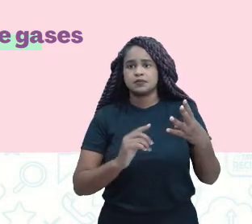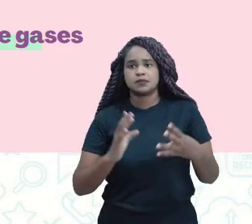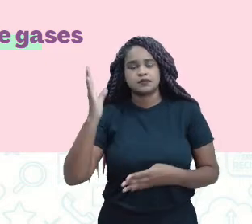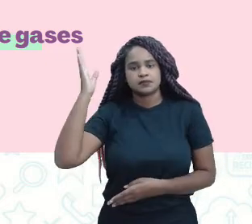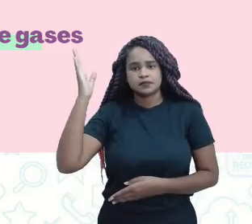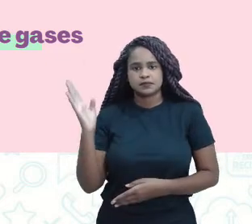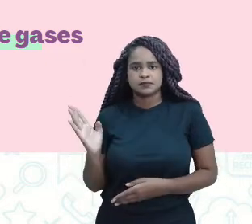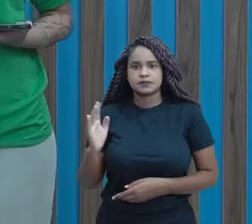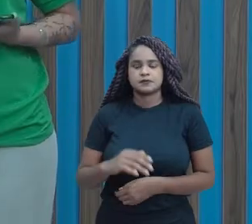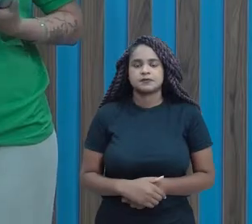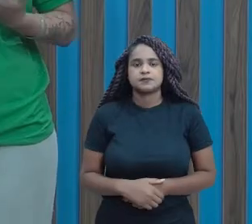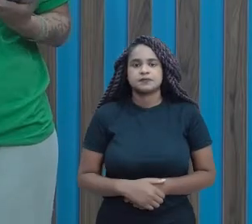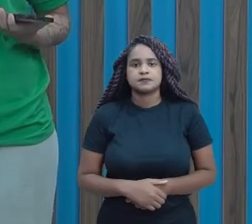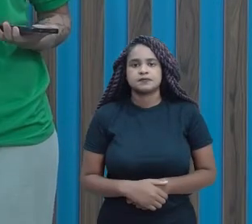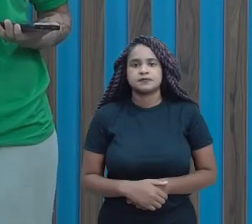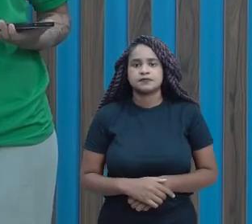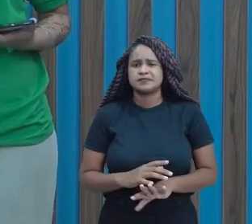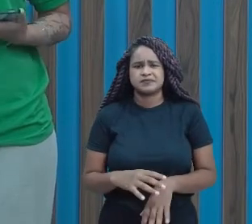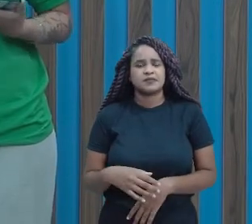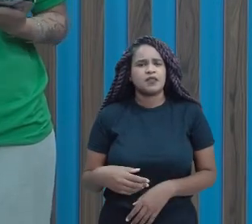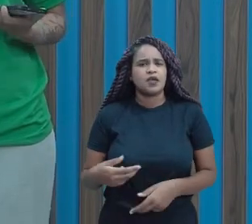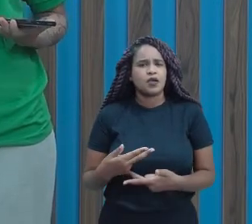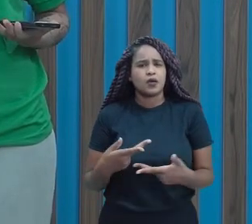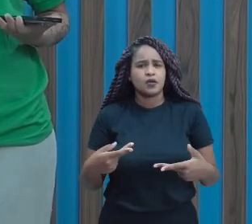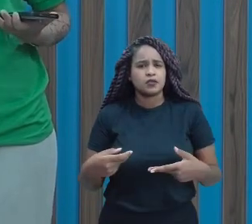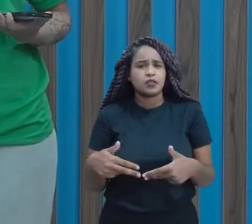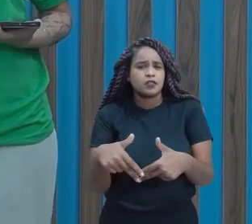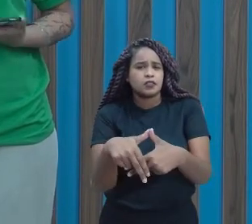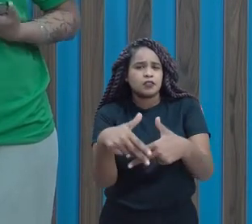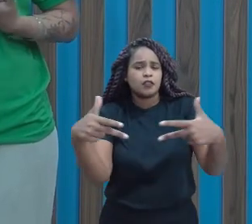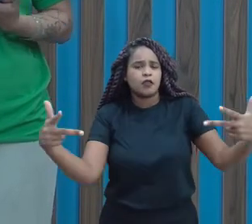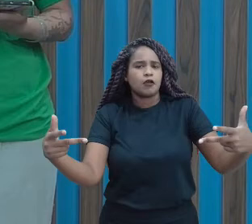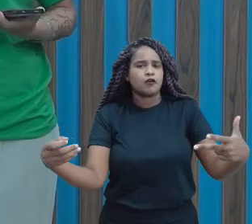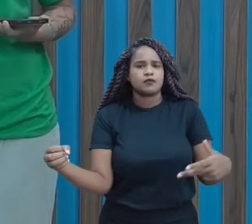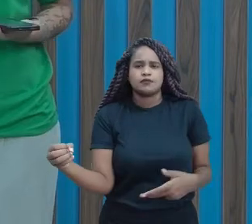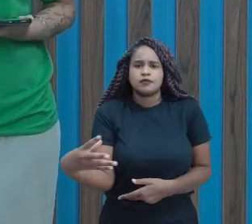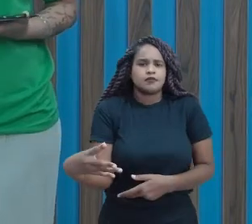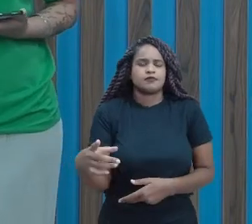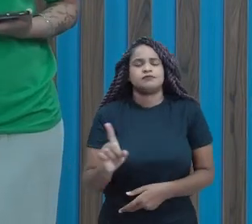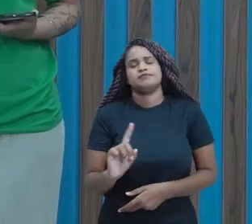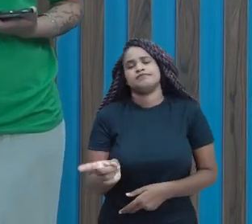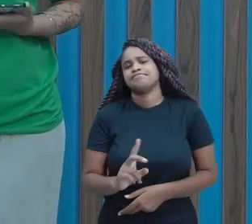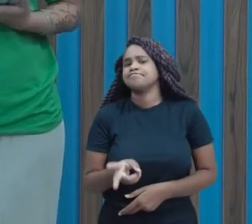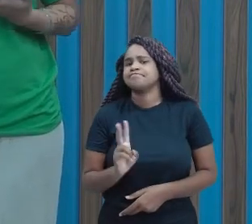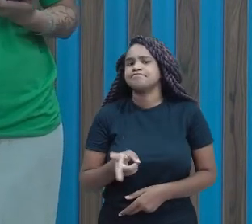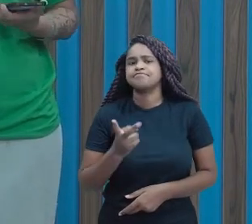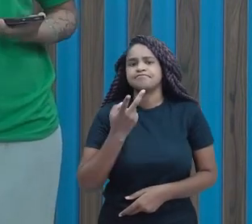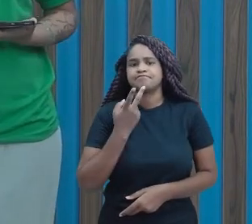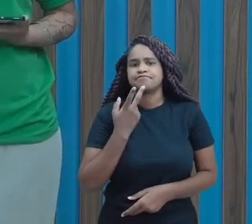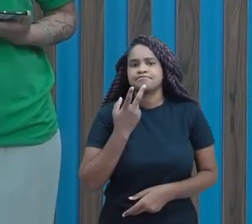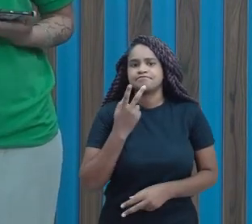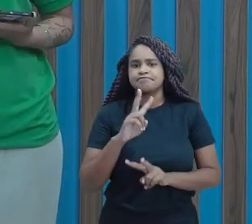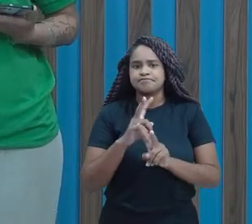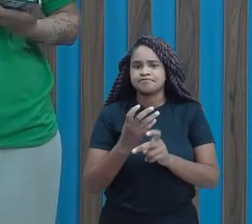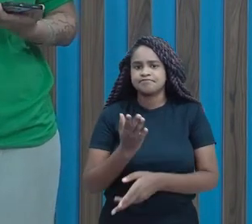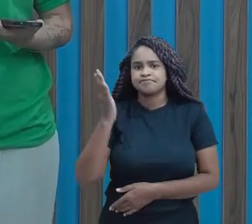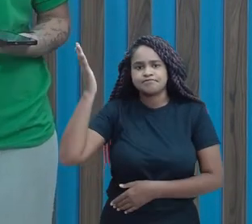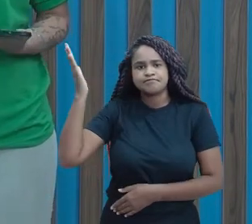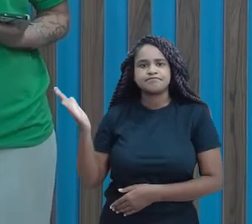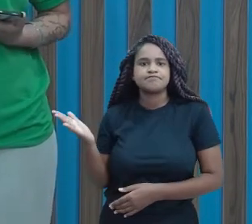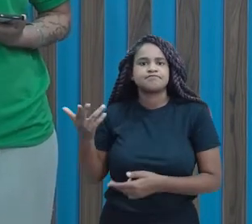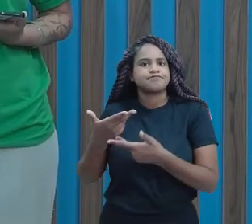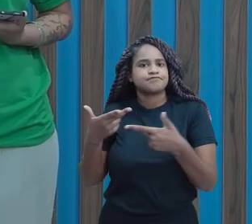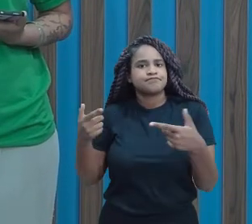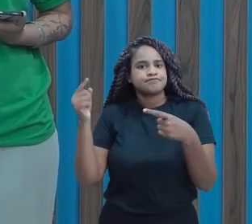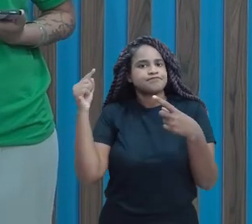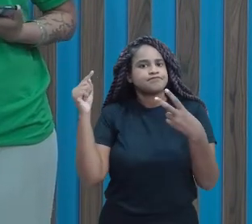essas questões aí não é nova, né? Não é uma novidade para a gente sempre está dialogando, debatendo, discutindo sobre